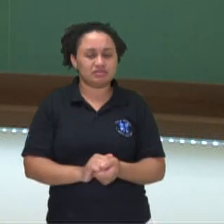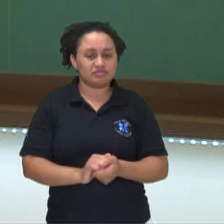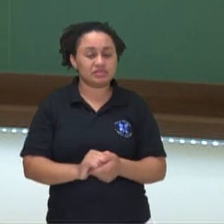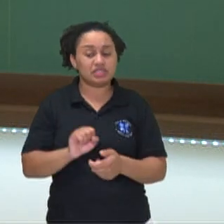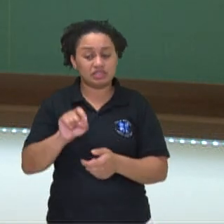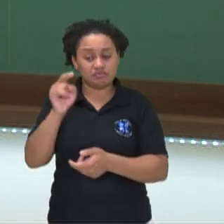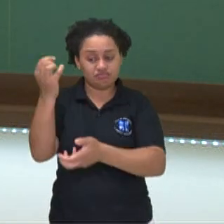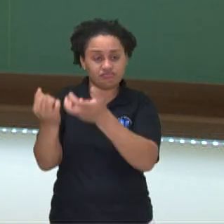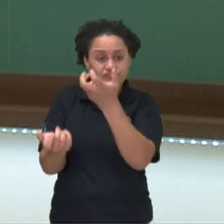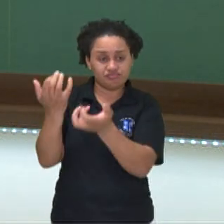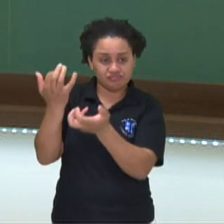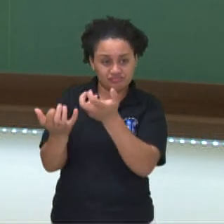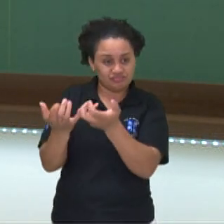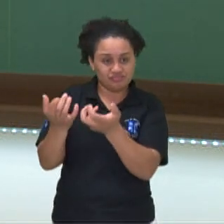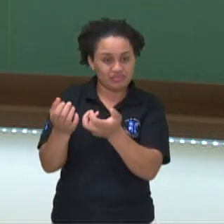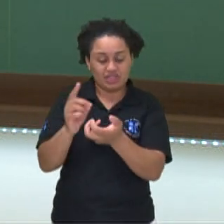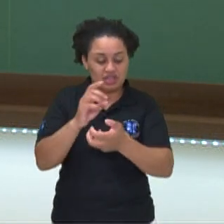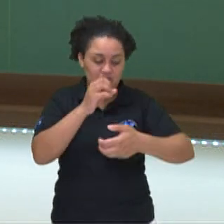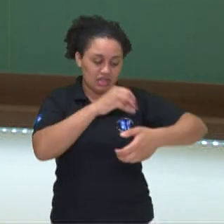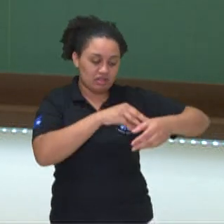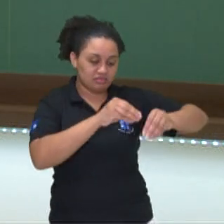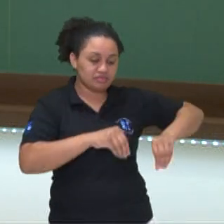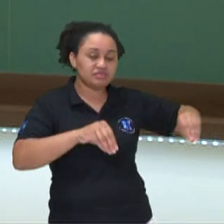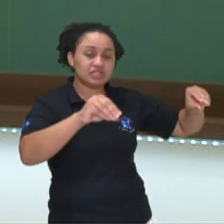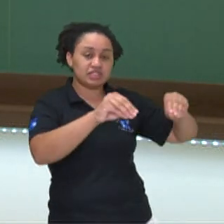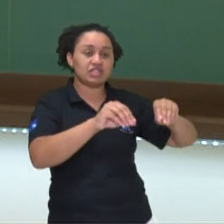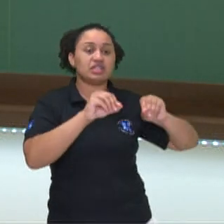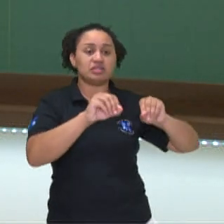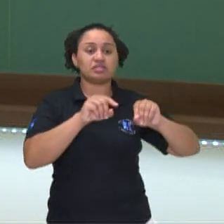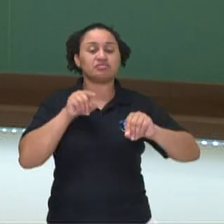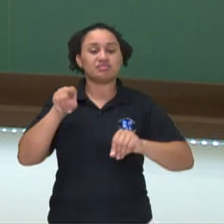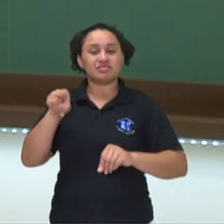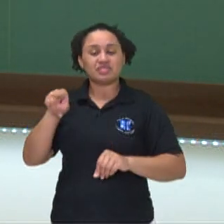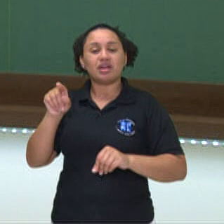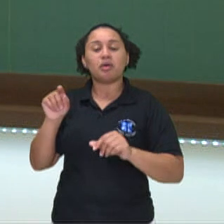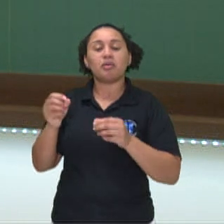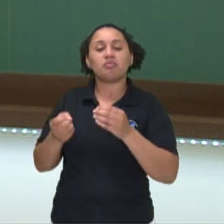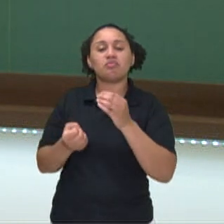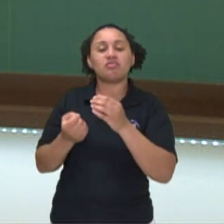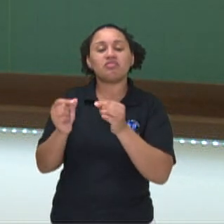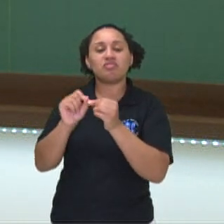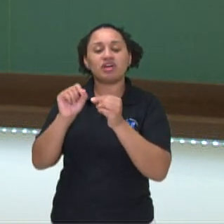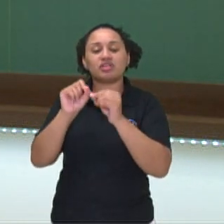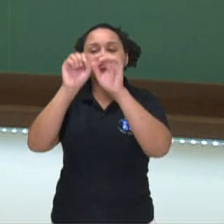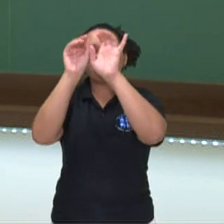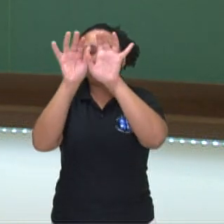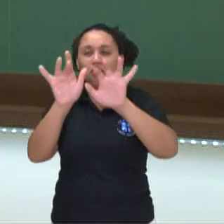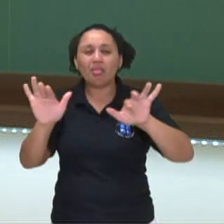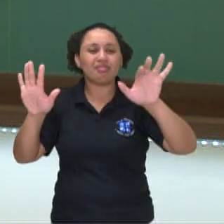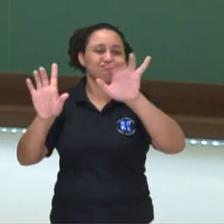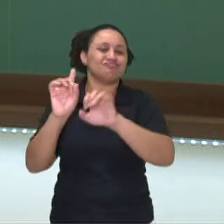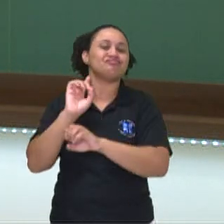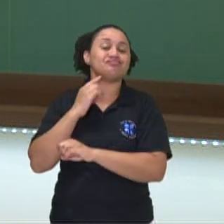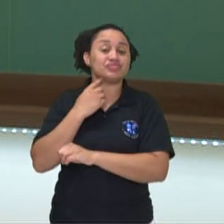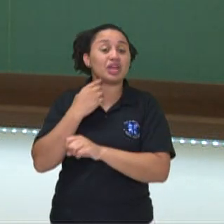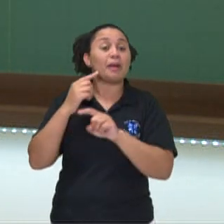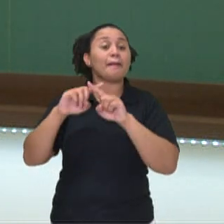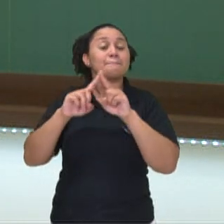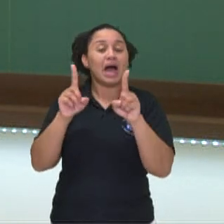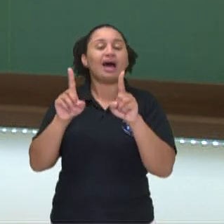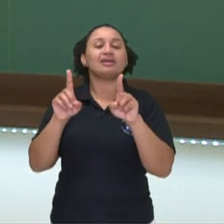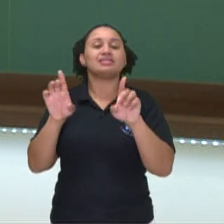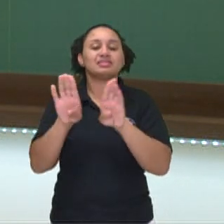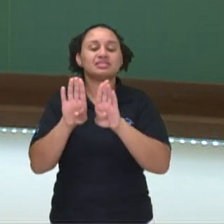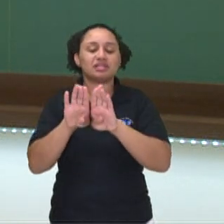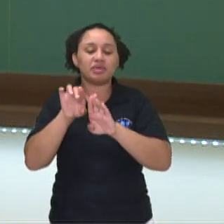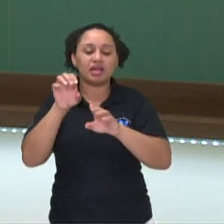realizamos a incineração, ao invés de depositarmos nos aterros, nós estamos produzindo gases poluentes, mas nós estamos fazendo com